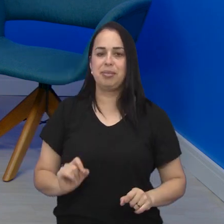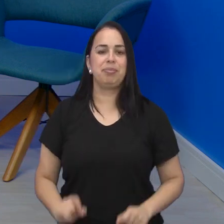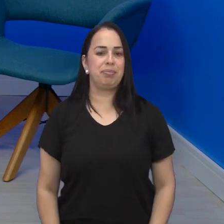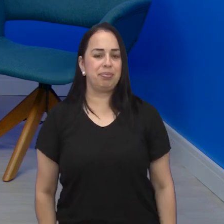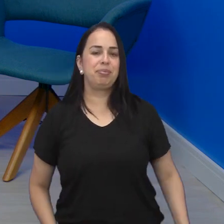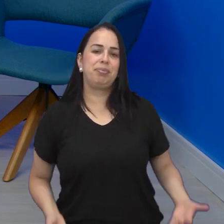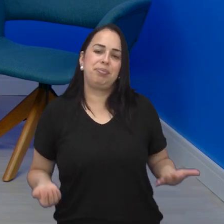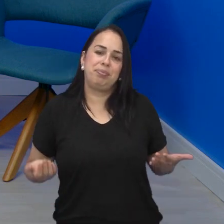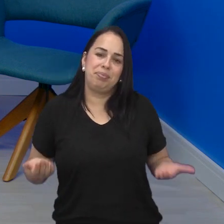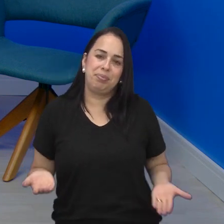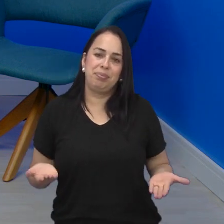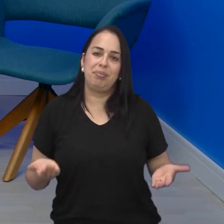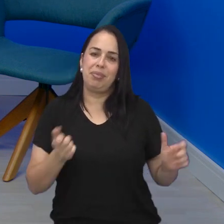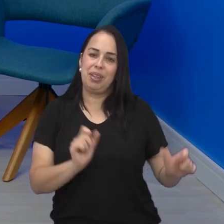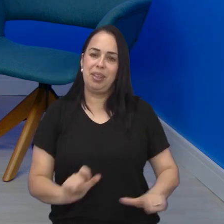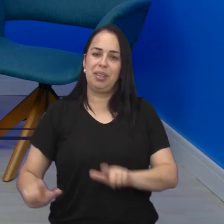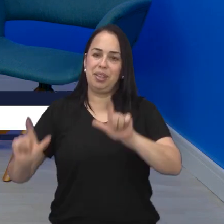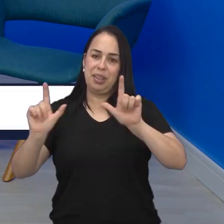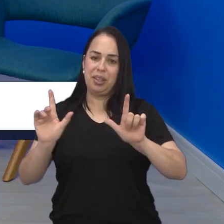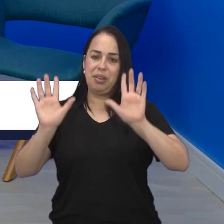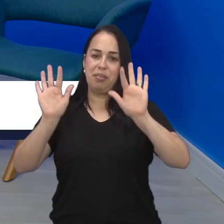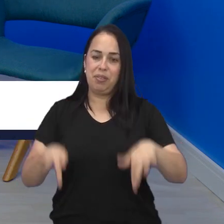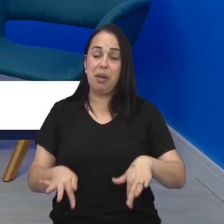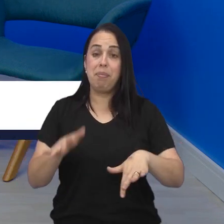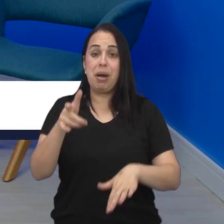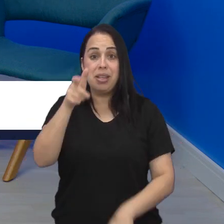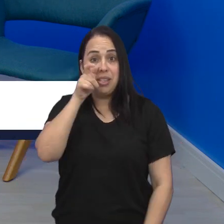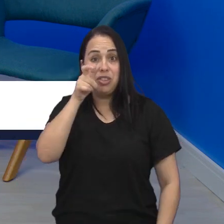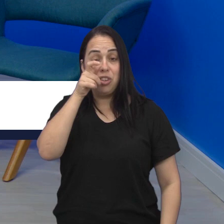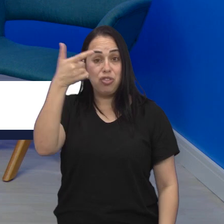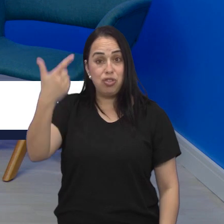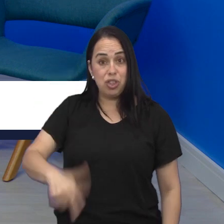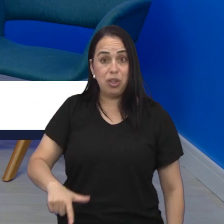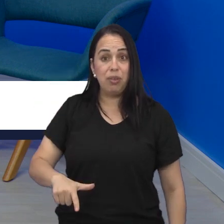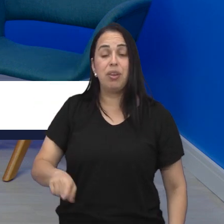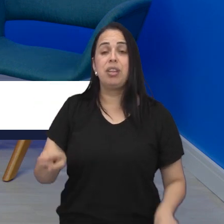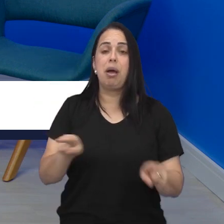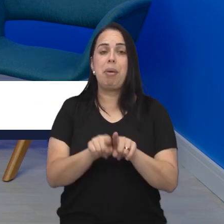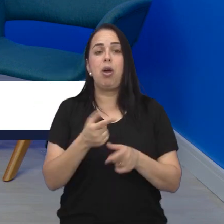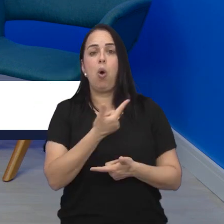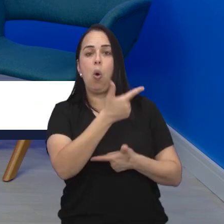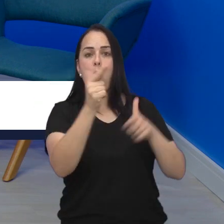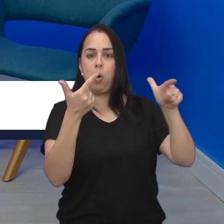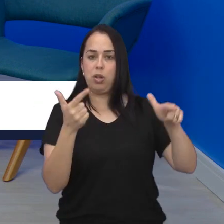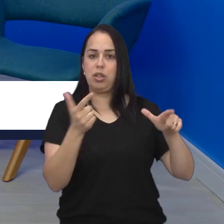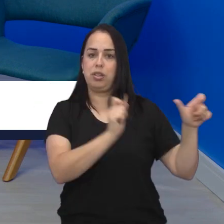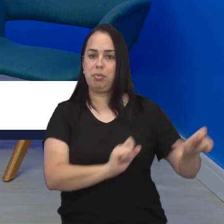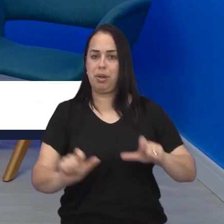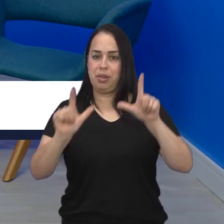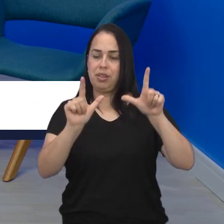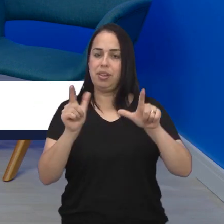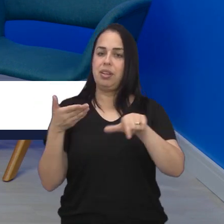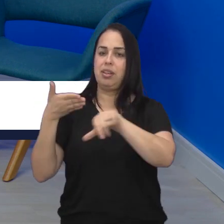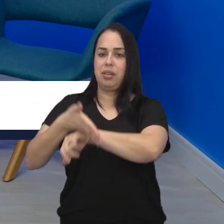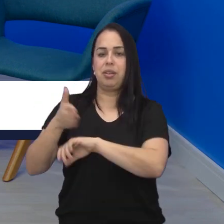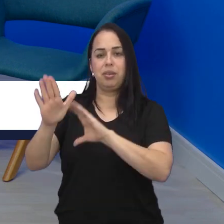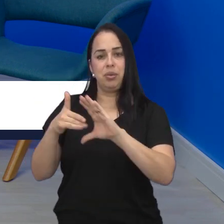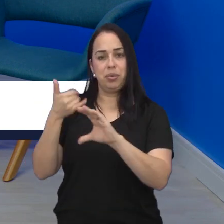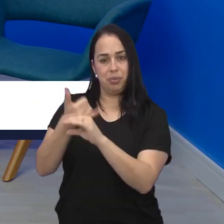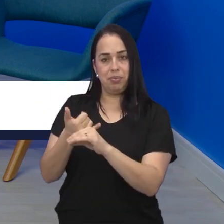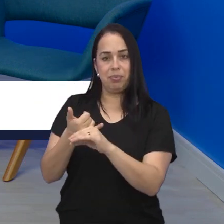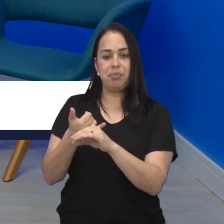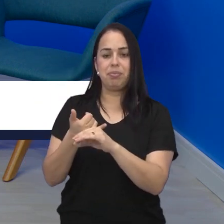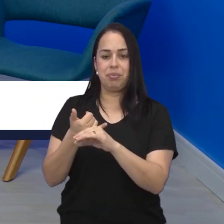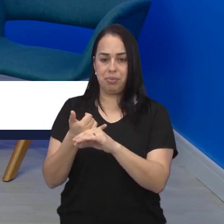Com certeza. Bom, gente, termina aqui o Sobre Política. Para rever esse programa e também outros programas aqui da TV, é só